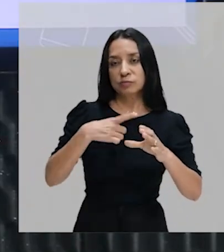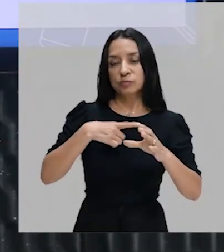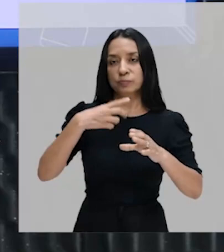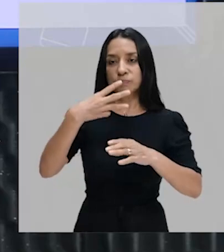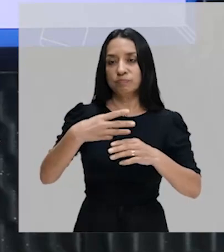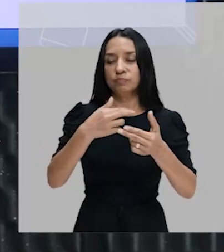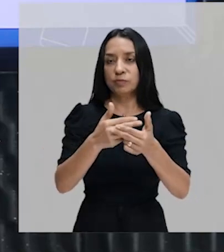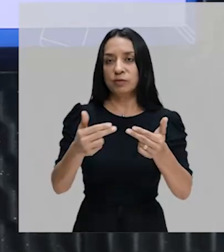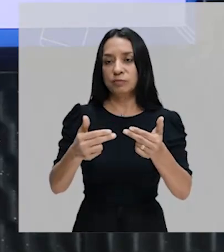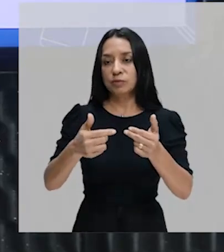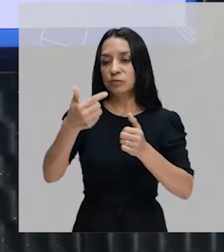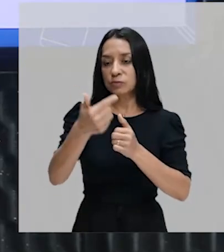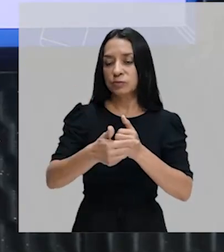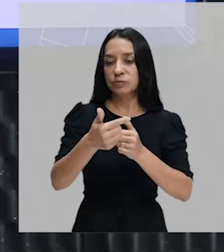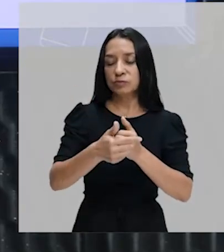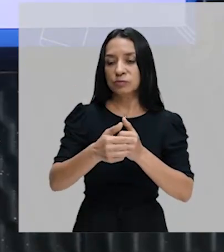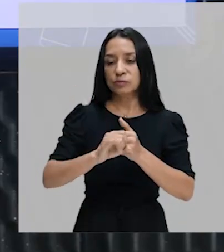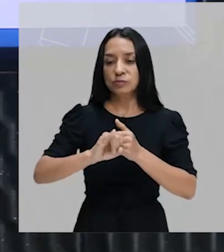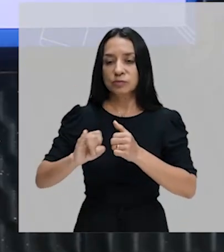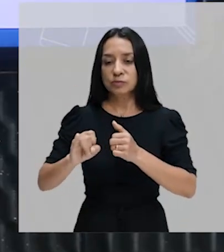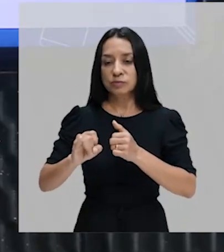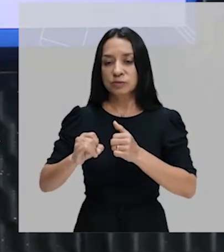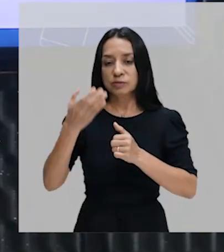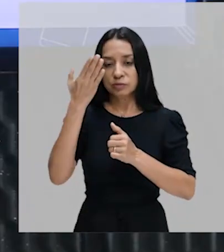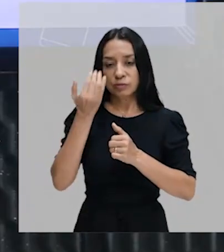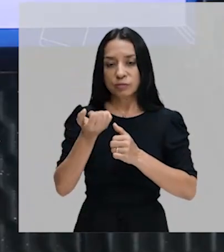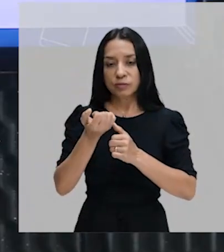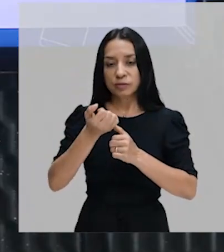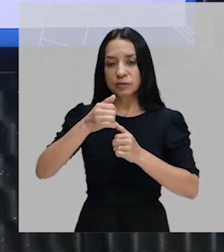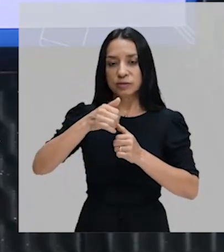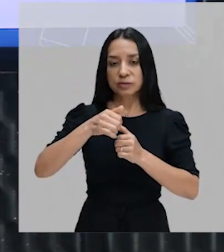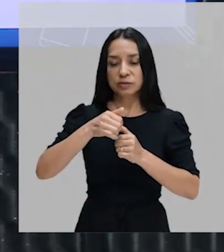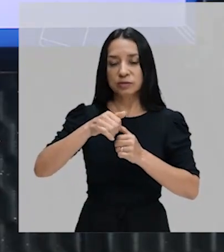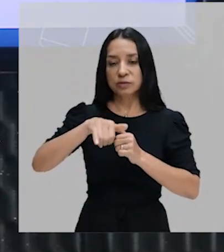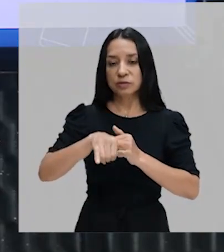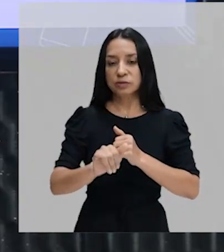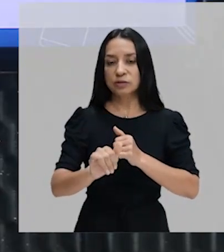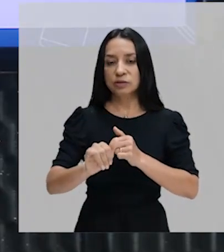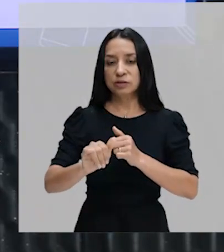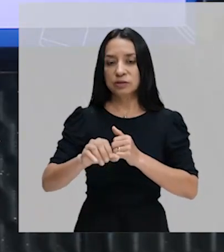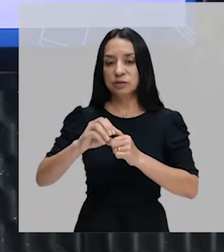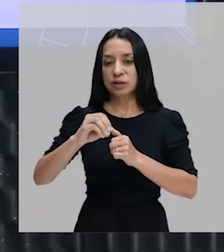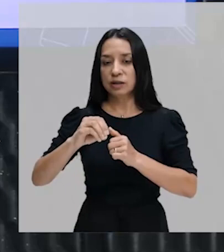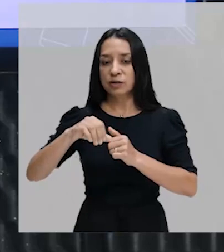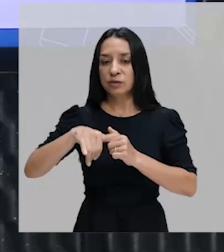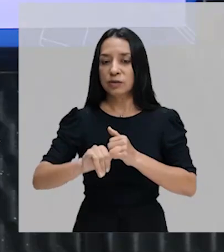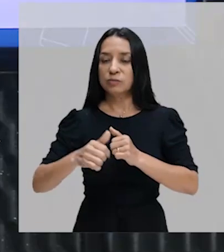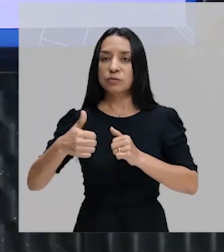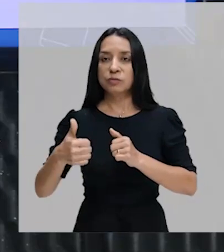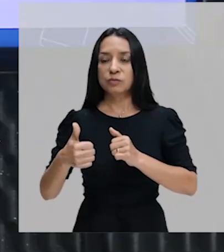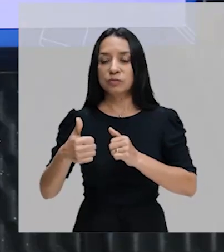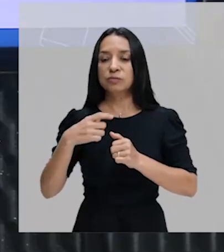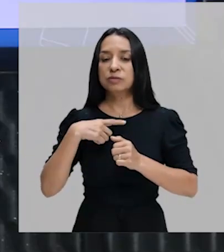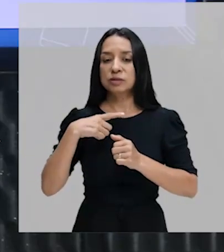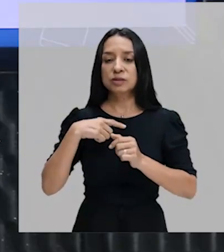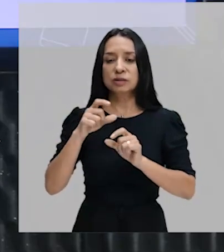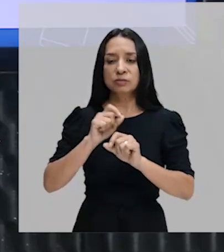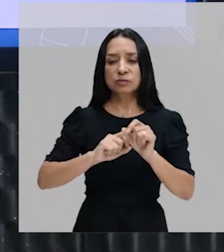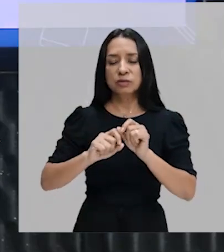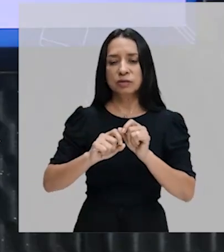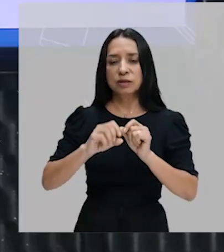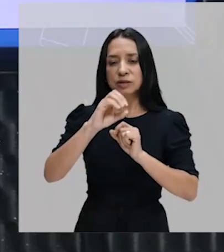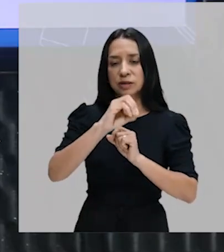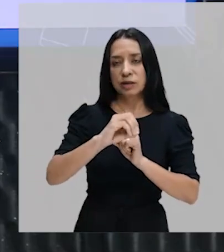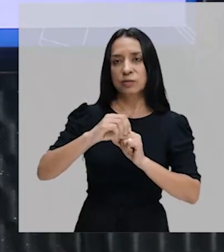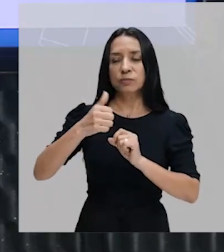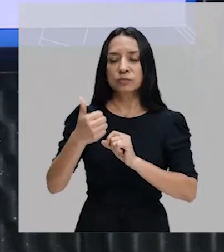eu assumisse aqui, né, x0 e y1, então eu teria 0, 1, 1. Pela representação mais simples, só 0 e 1.